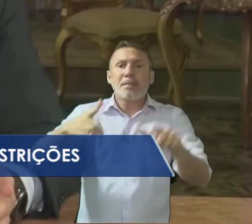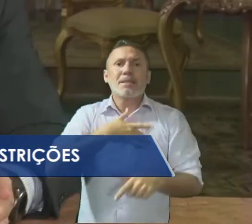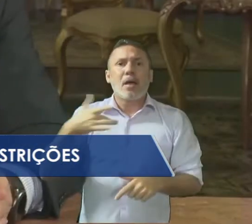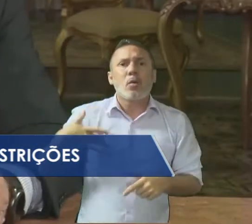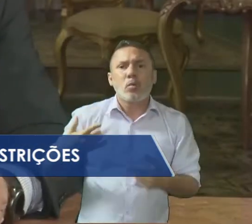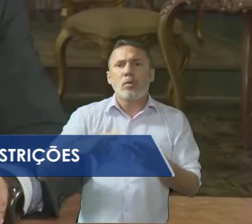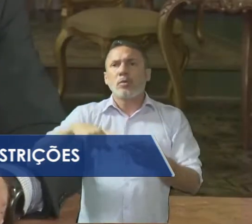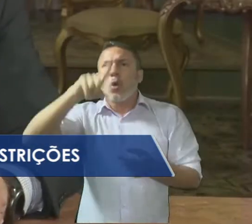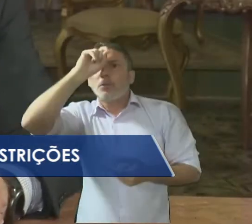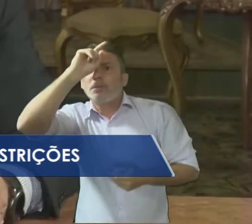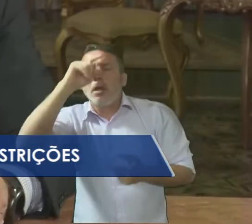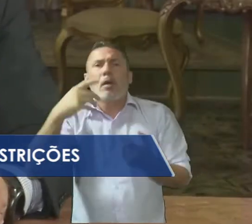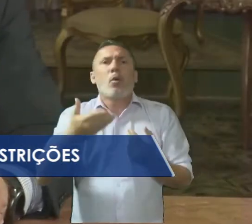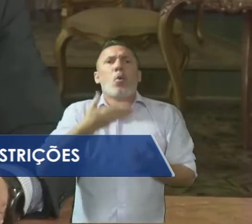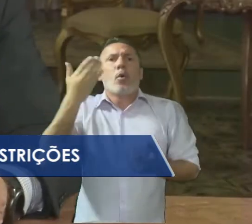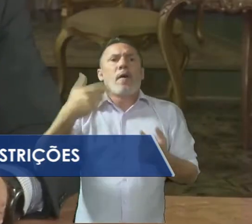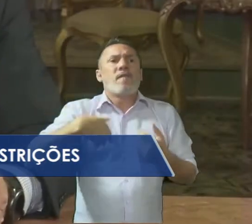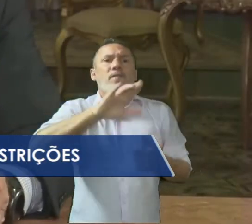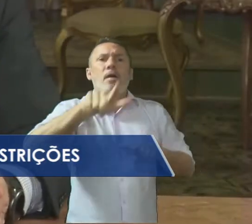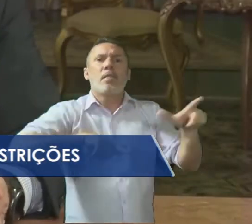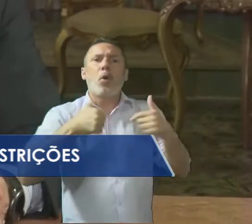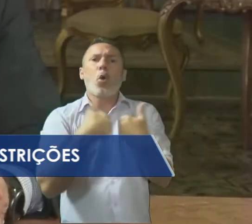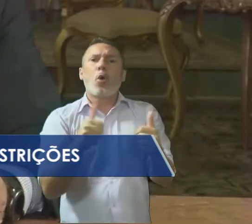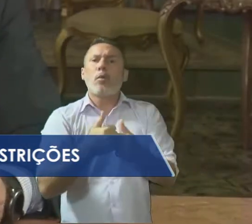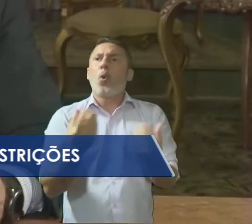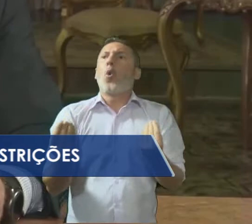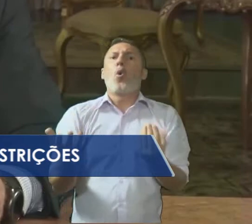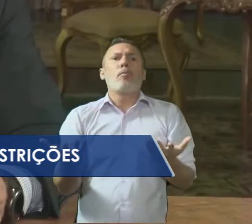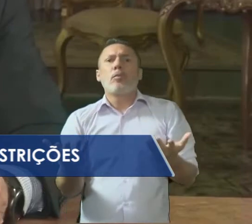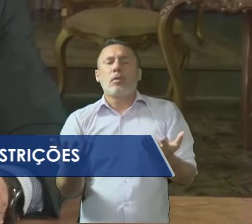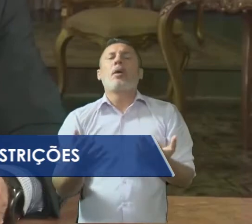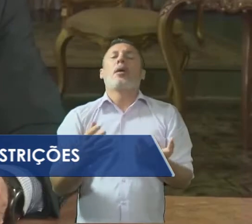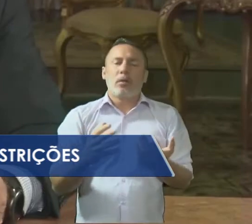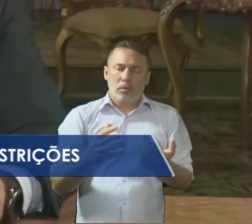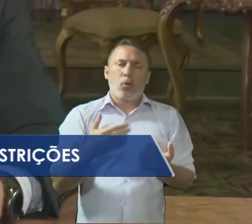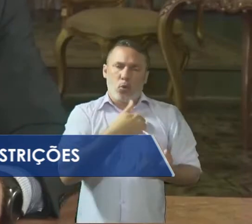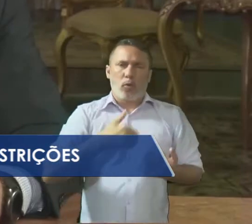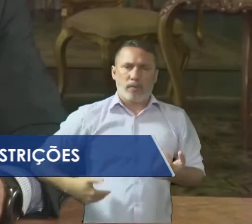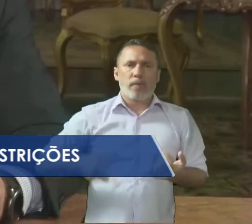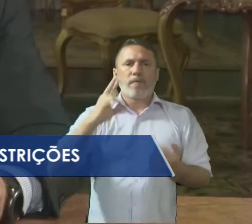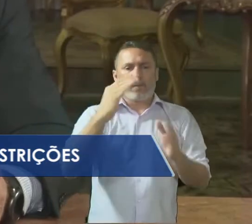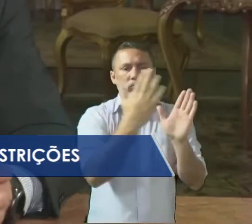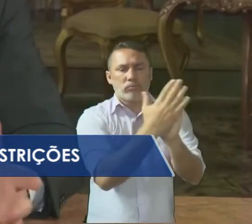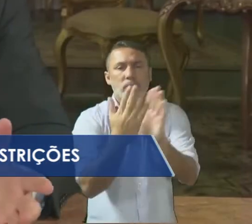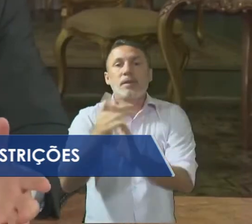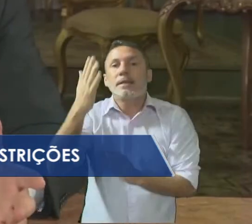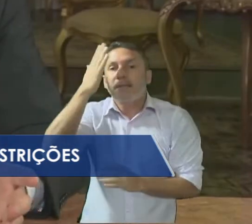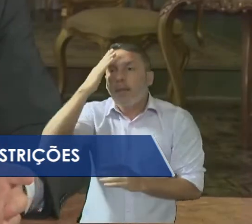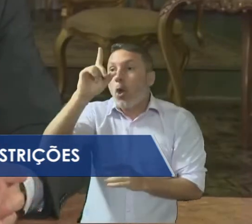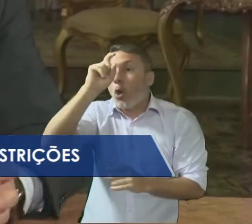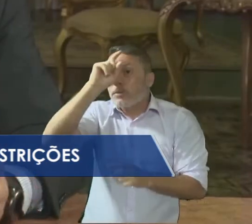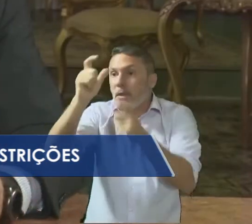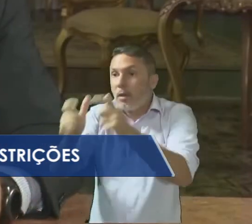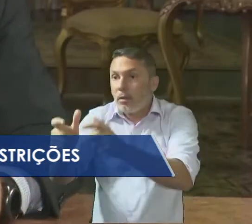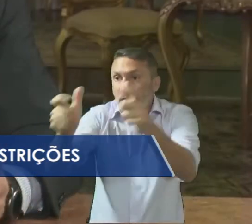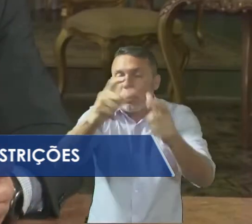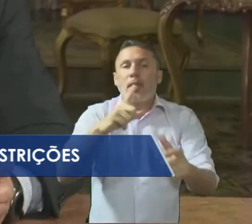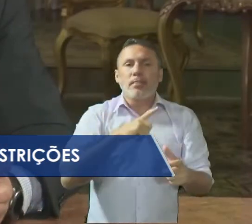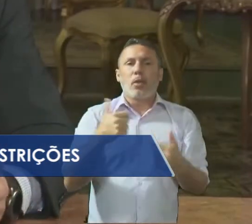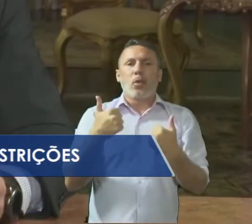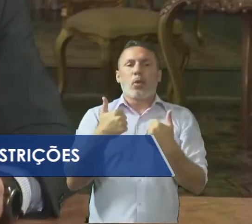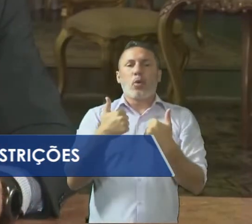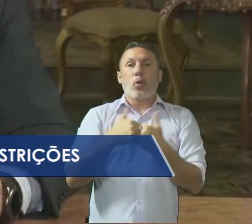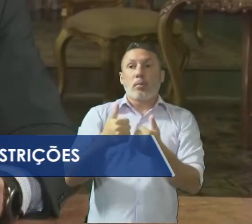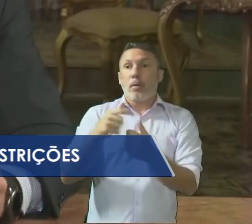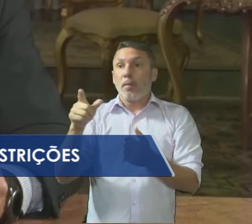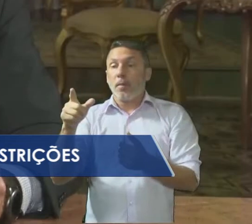né o governo do estado organizará com os ônibus do transcol o nosso atendimento aos hospitais do estado né hospitais